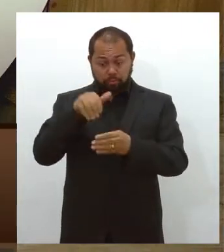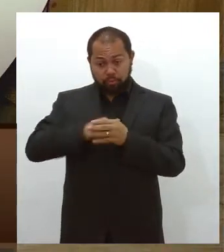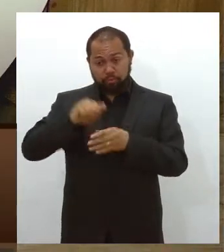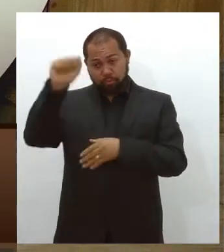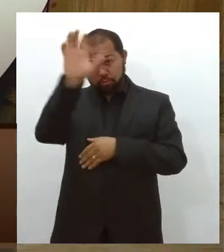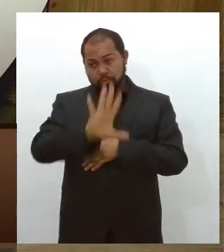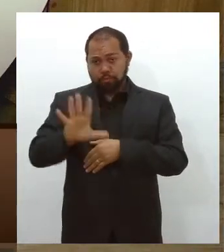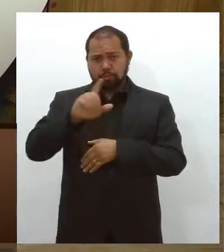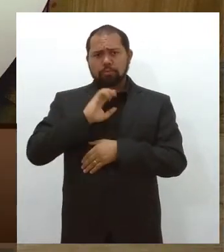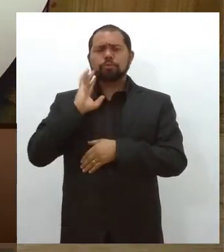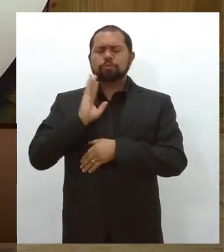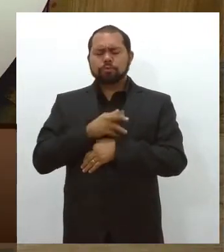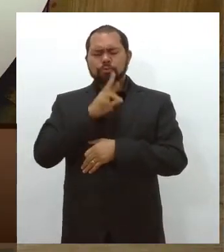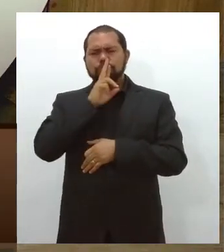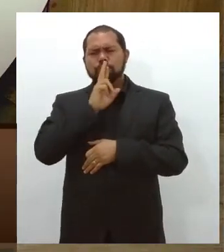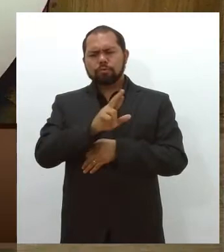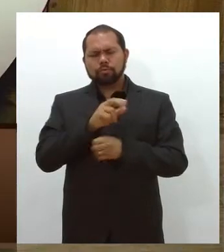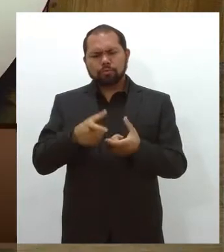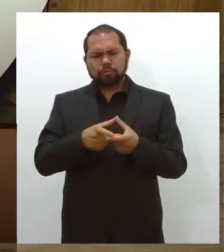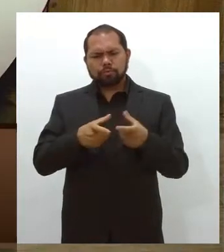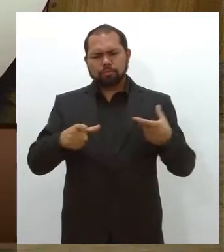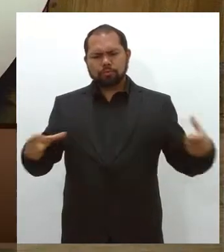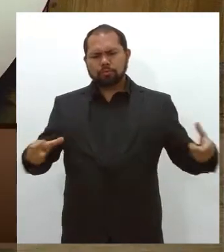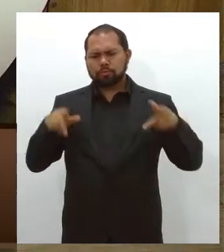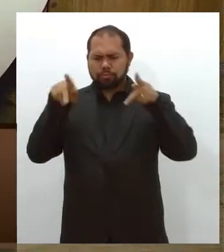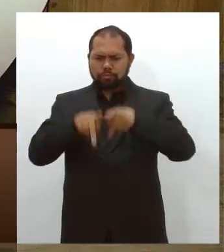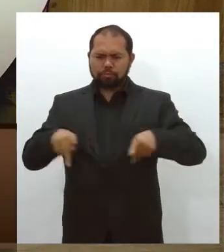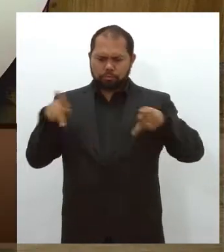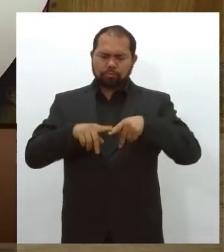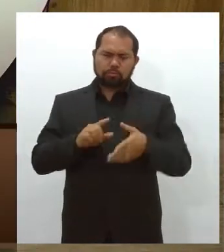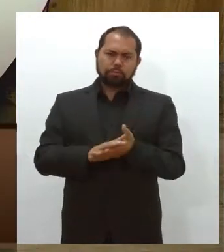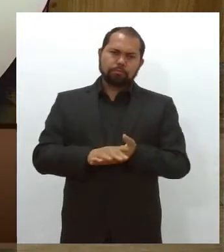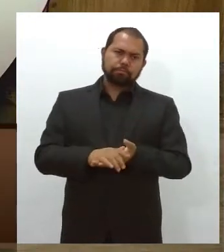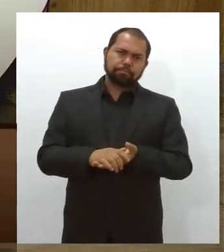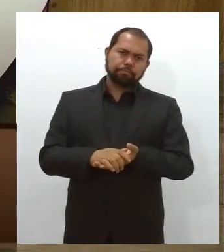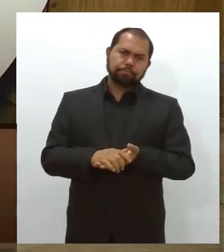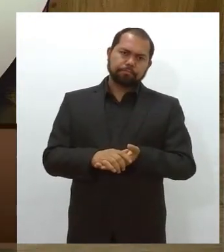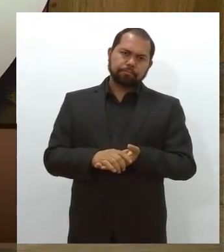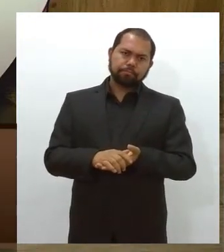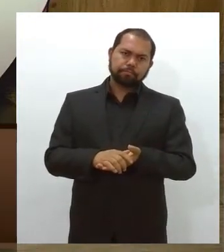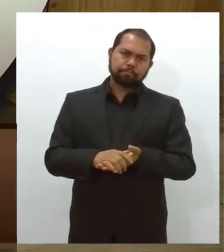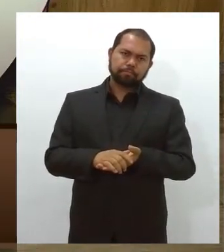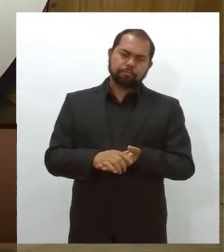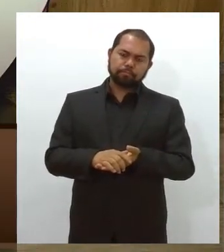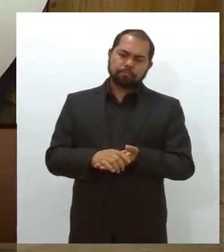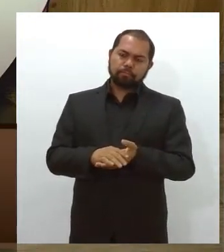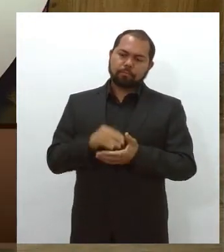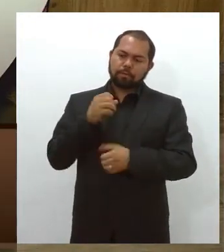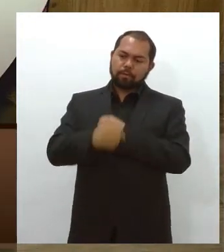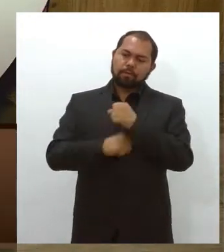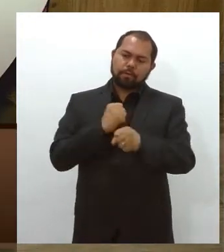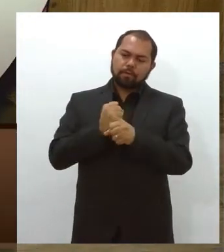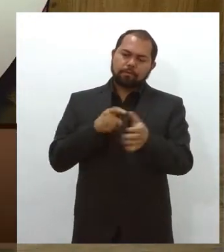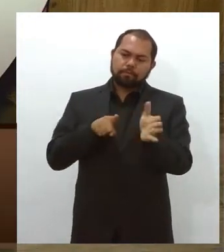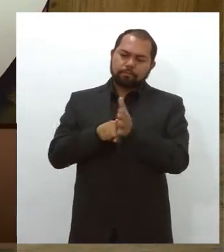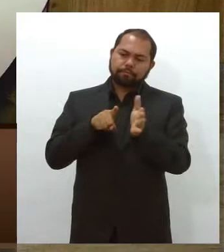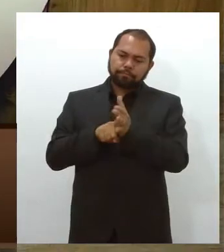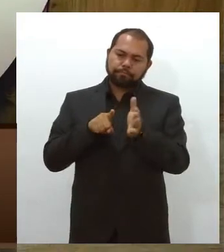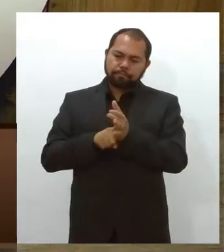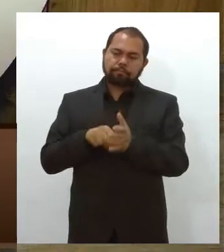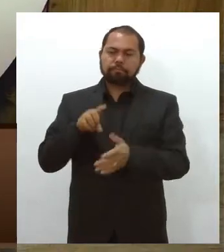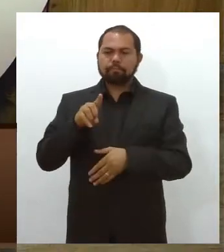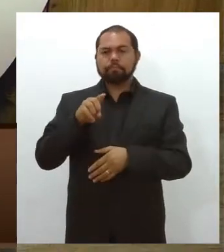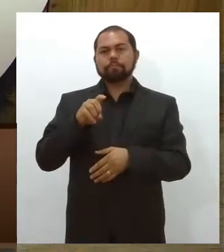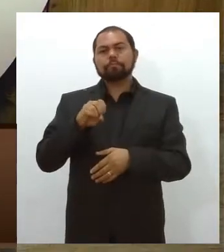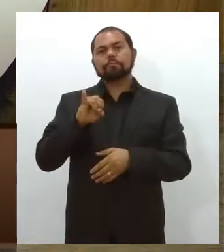nosso crescimento populacional, né? Estamos aí no ano de censo demográfico. Sim. E vamos começar, né, Kátia? Vamos sim, vamos